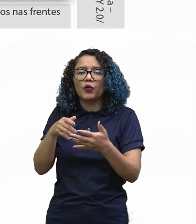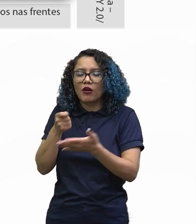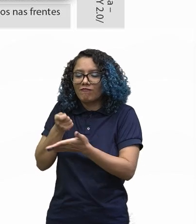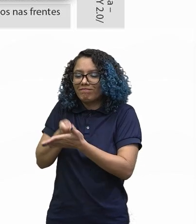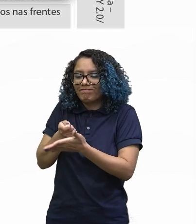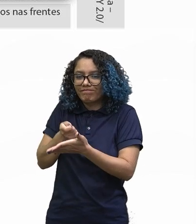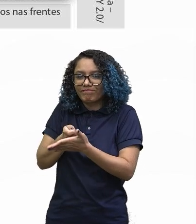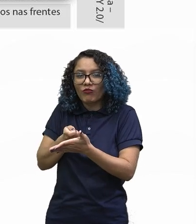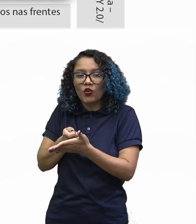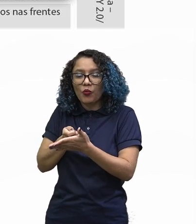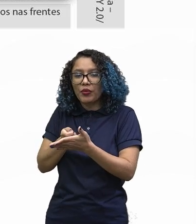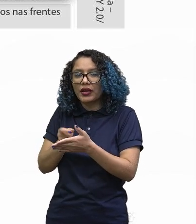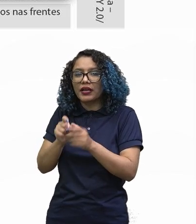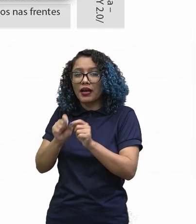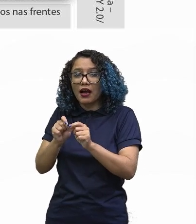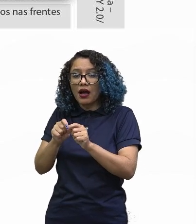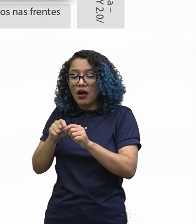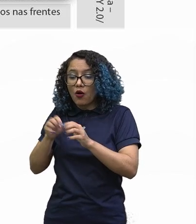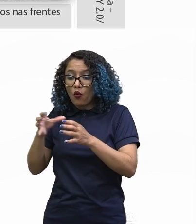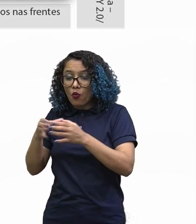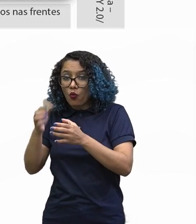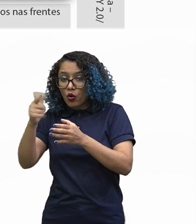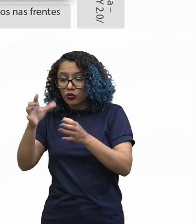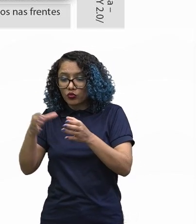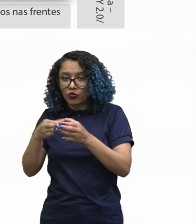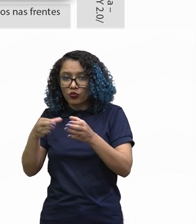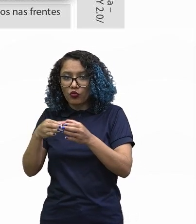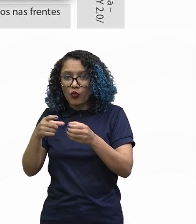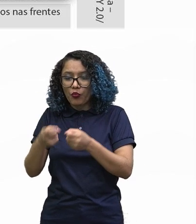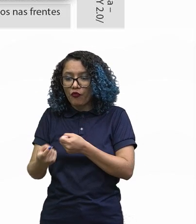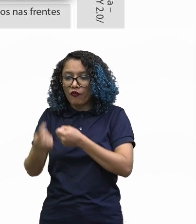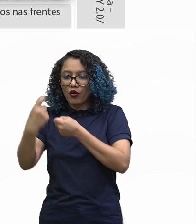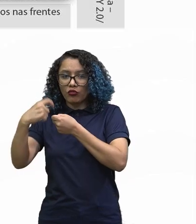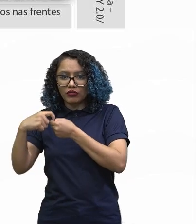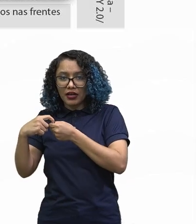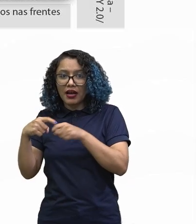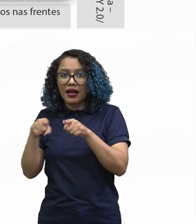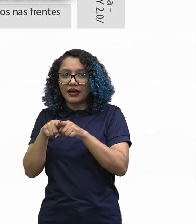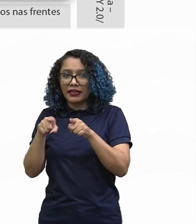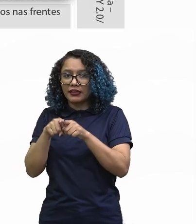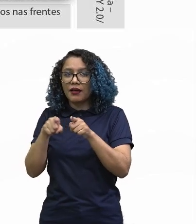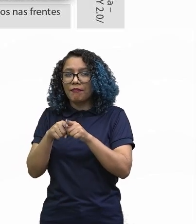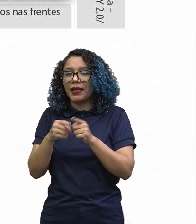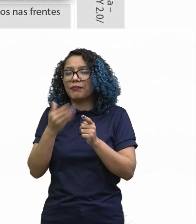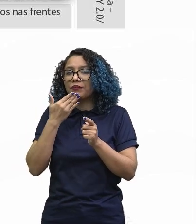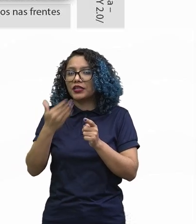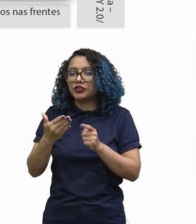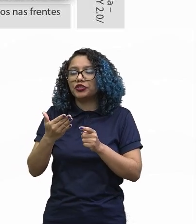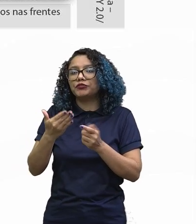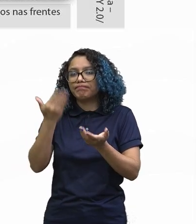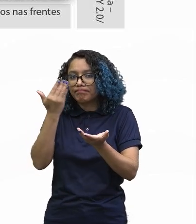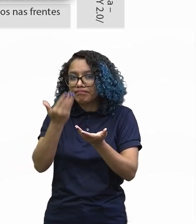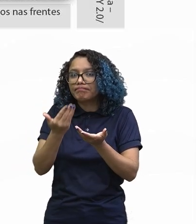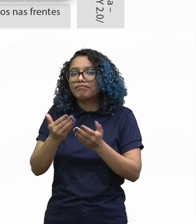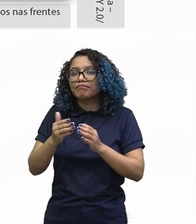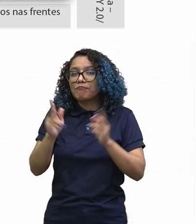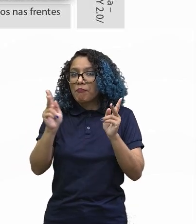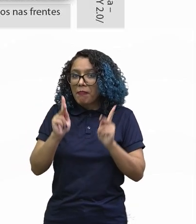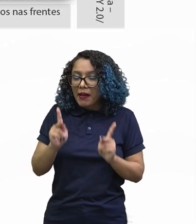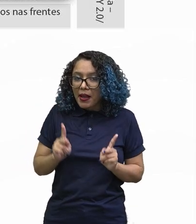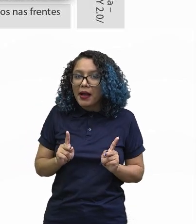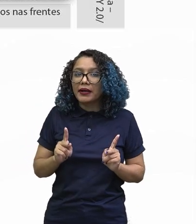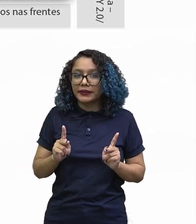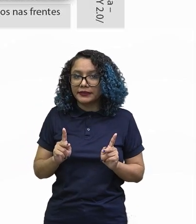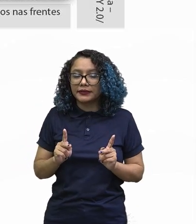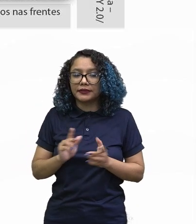seu inimigo tanto a recuar quanto a pedir rendição. E dentro desse momento, né,